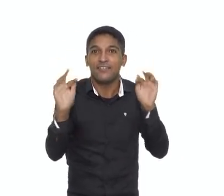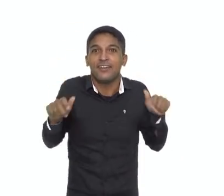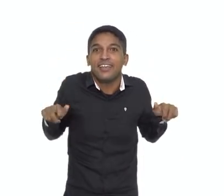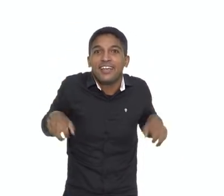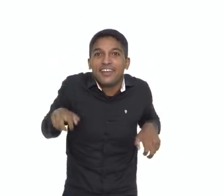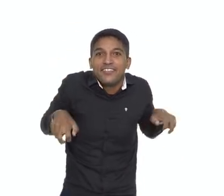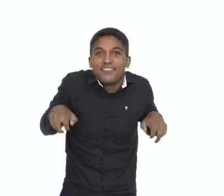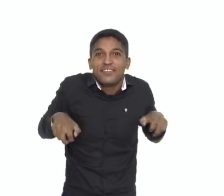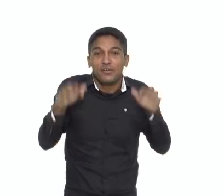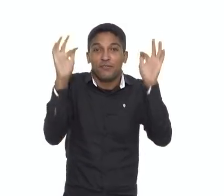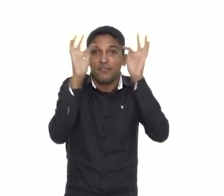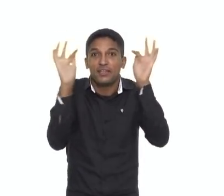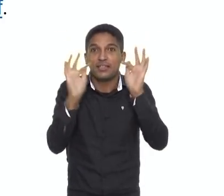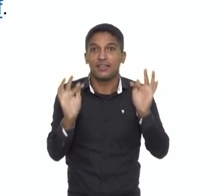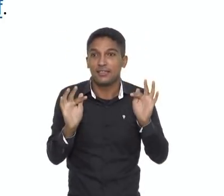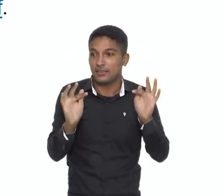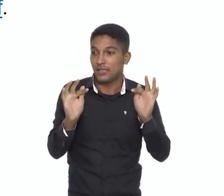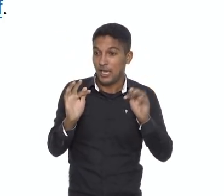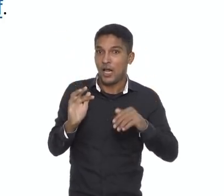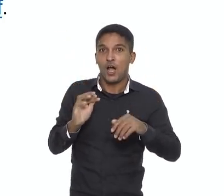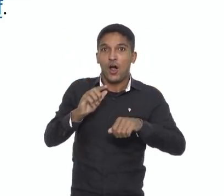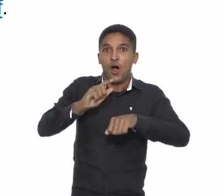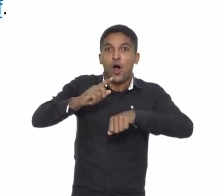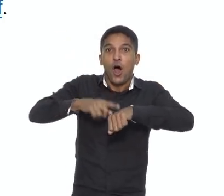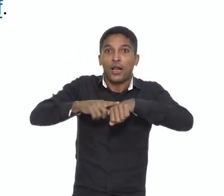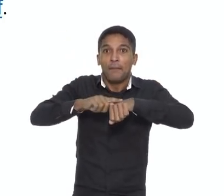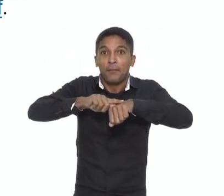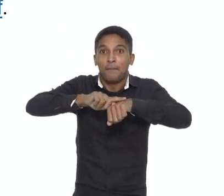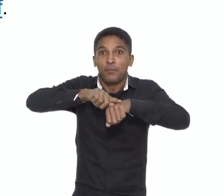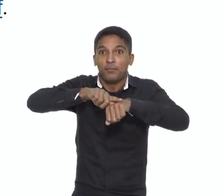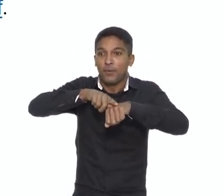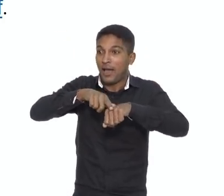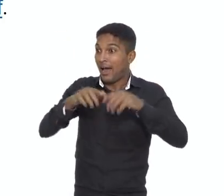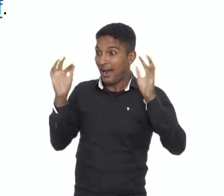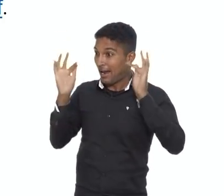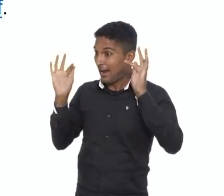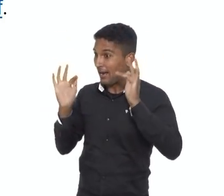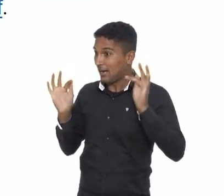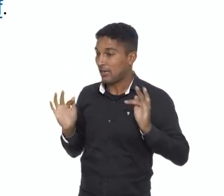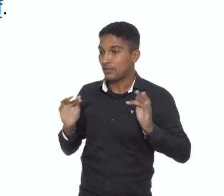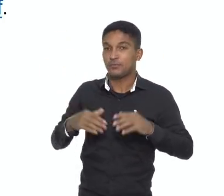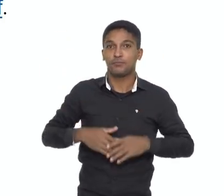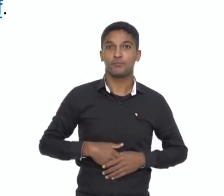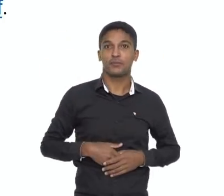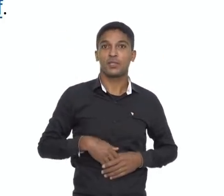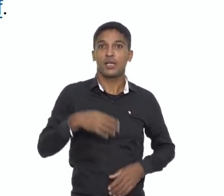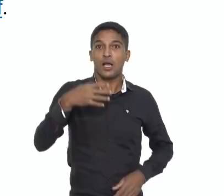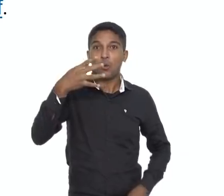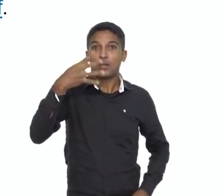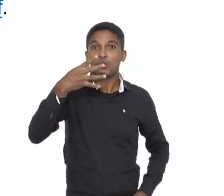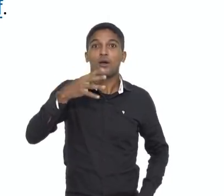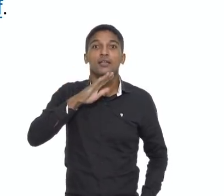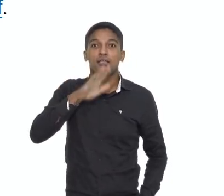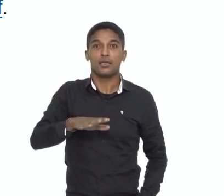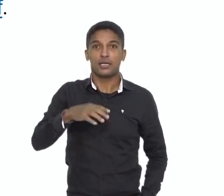sentirei feliz. Às 4 horas, então, estarei inquieta e